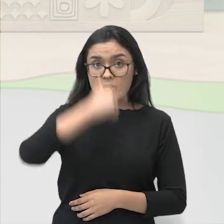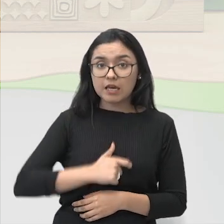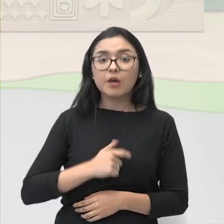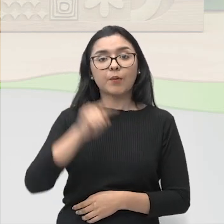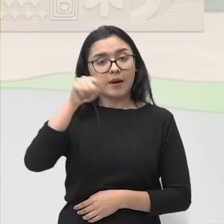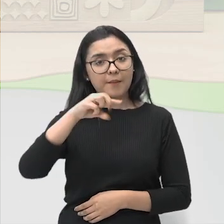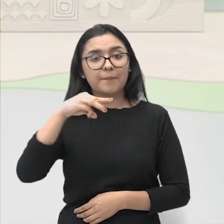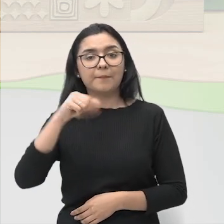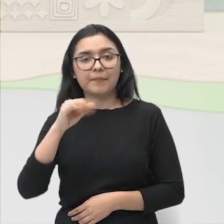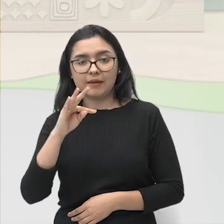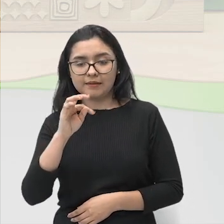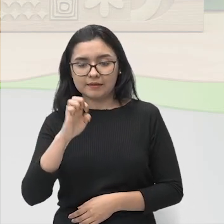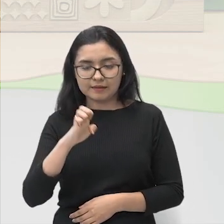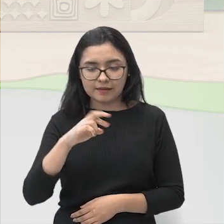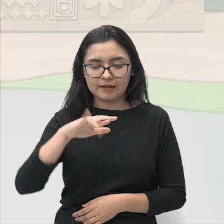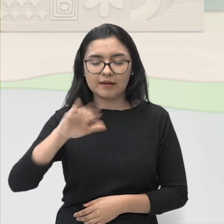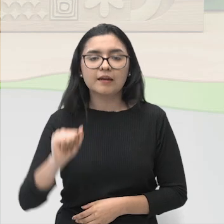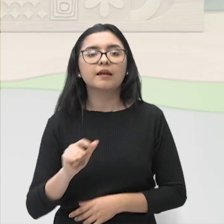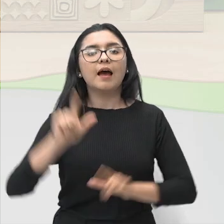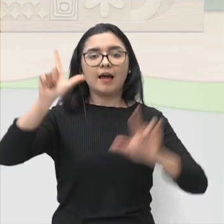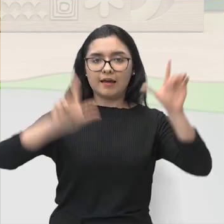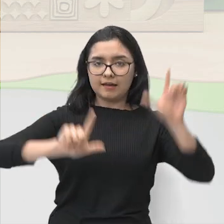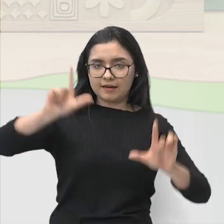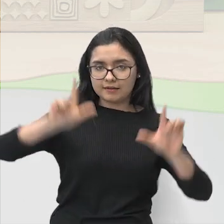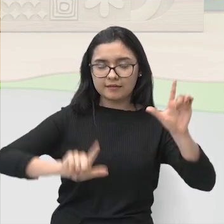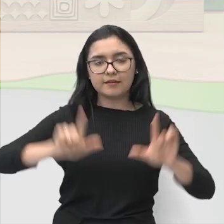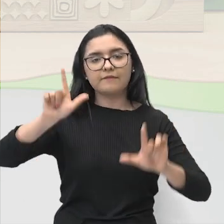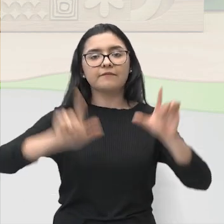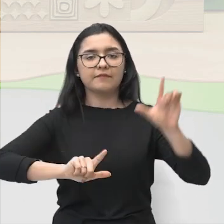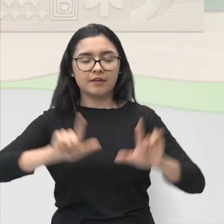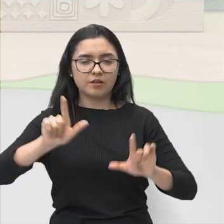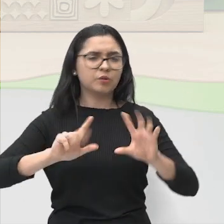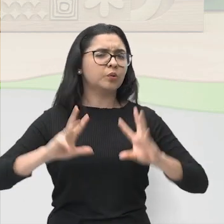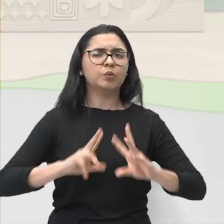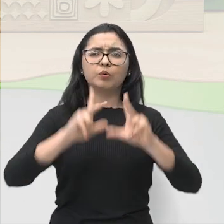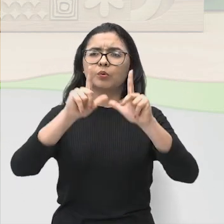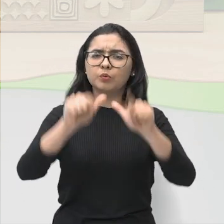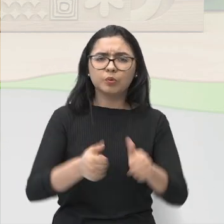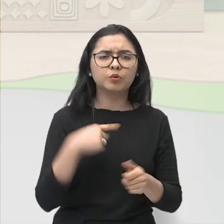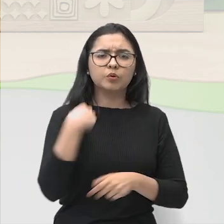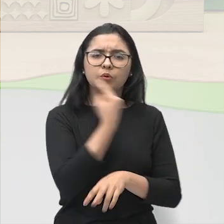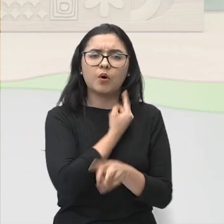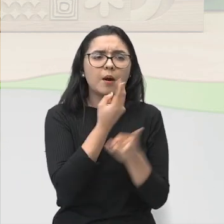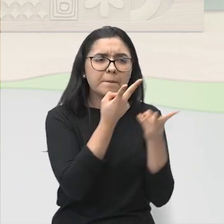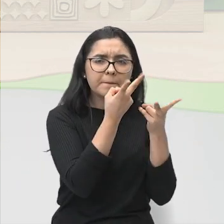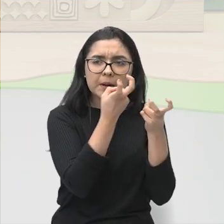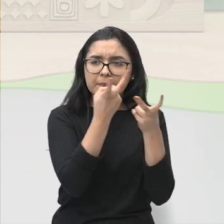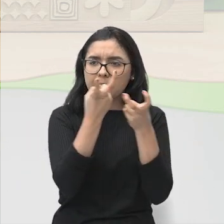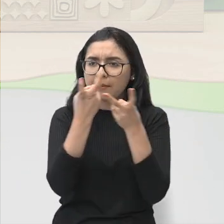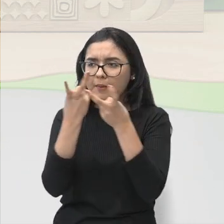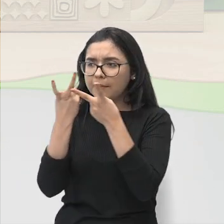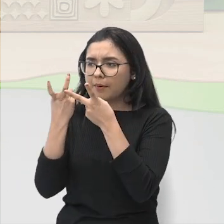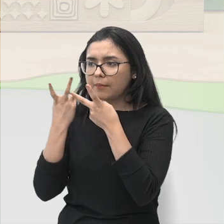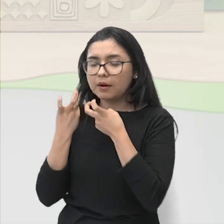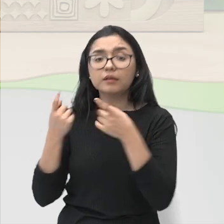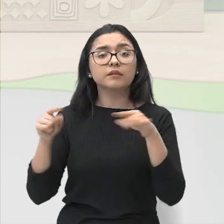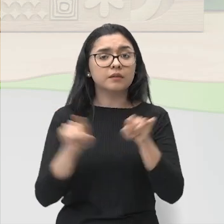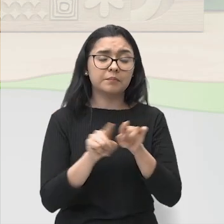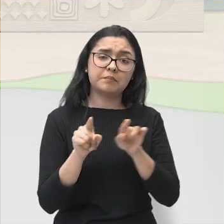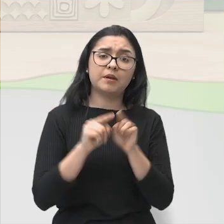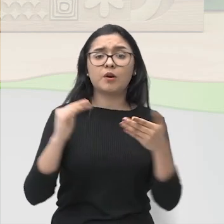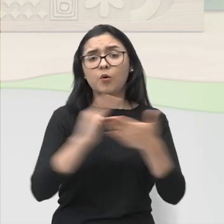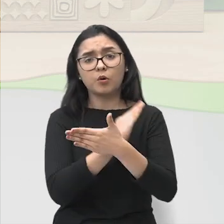matéria, a TV que você está assistindo é matéria, tudo que nós enxergamos à nossa volta e até o que